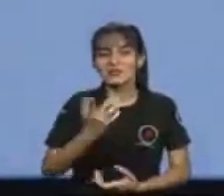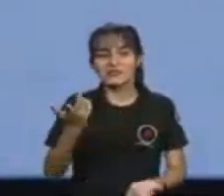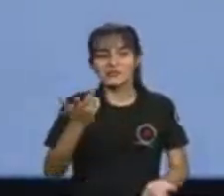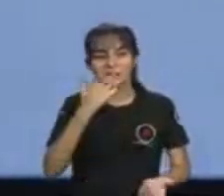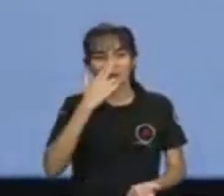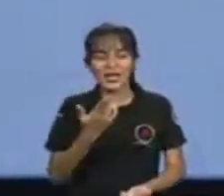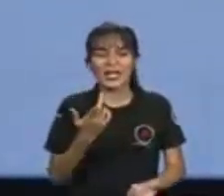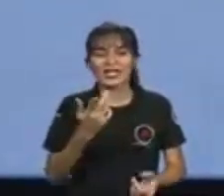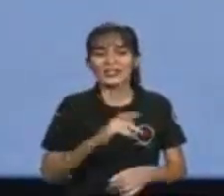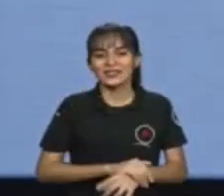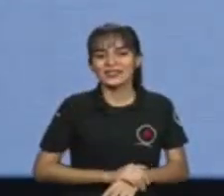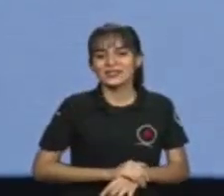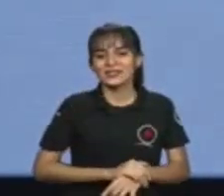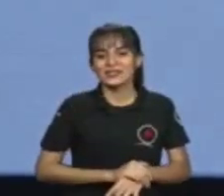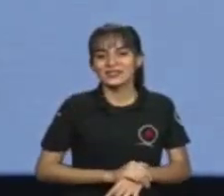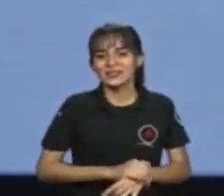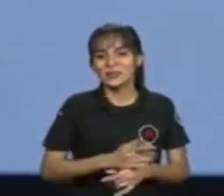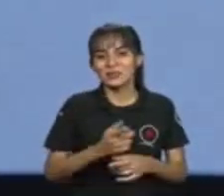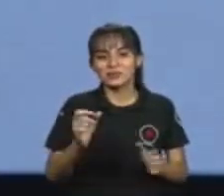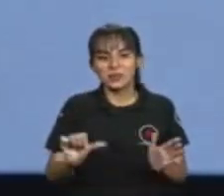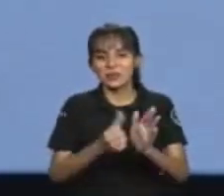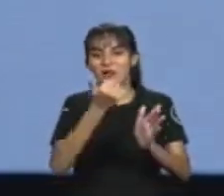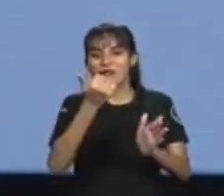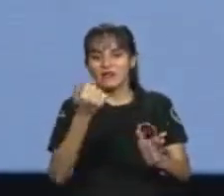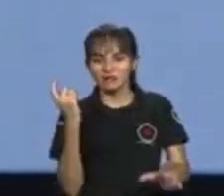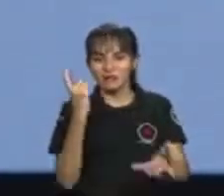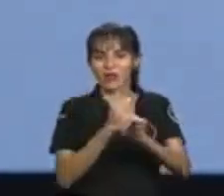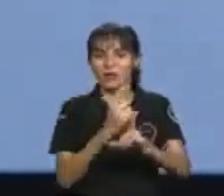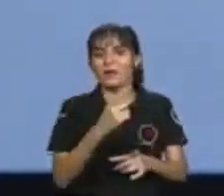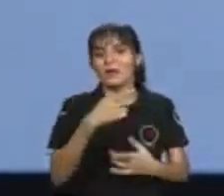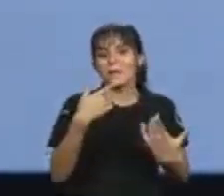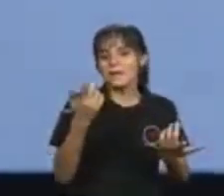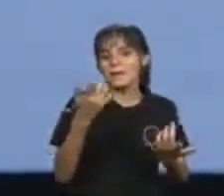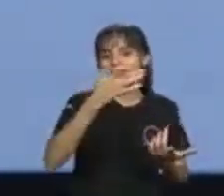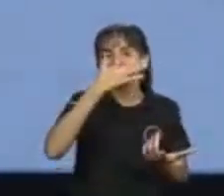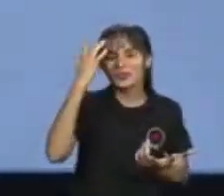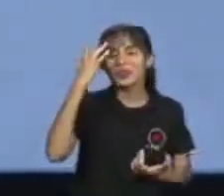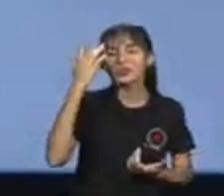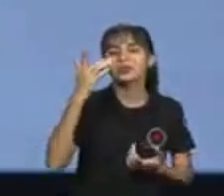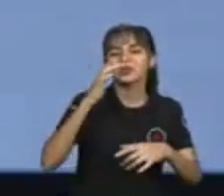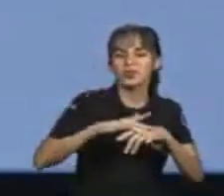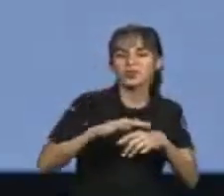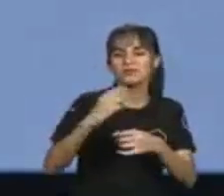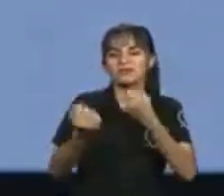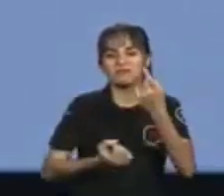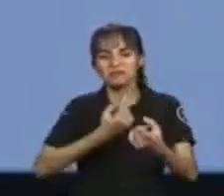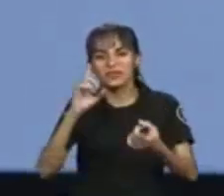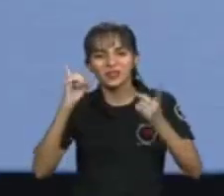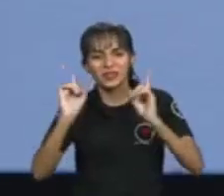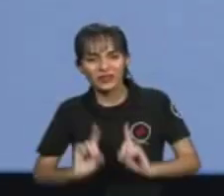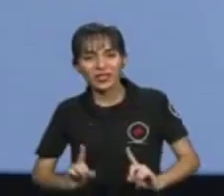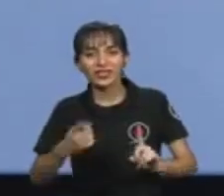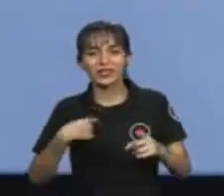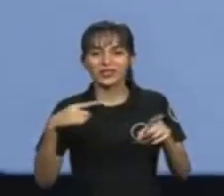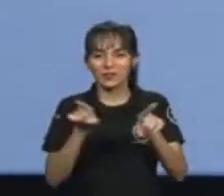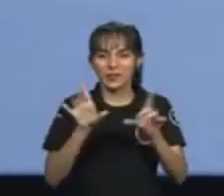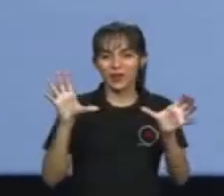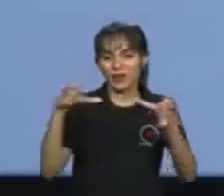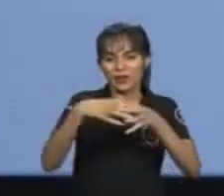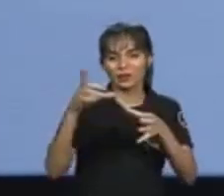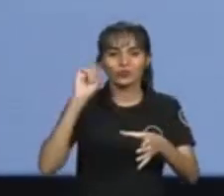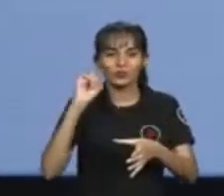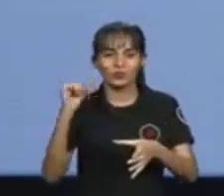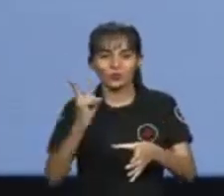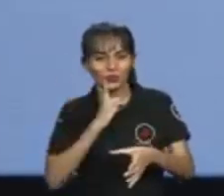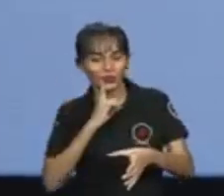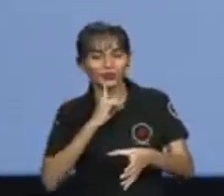dia 1º de janeiro de 2019, tanto para as pessoas com deficiência, com doenças raras e a minha comunidade surda, que